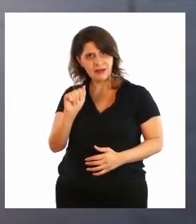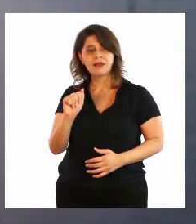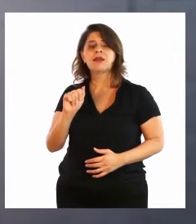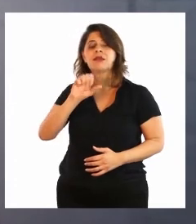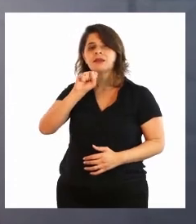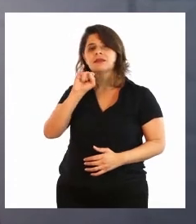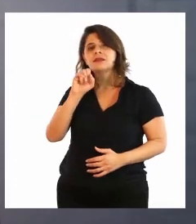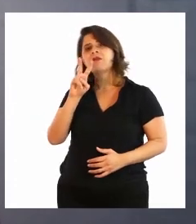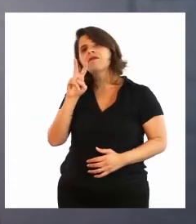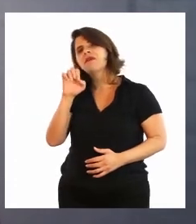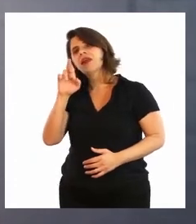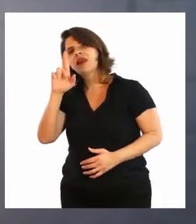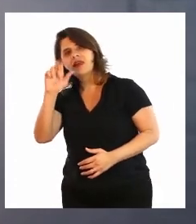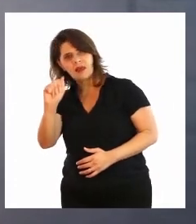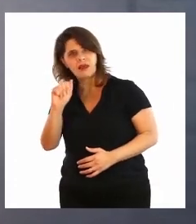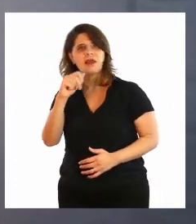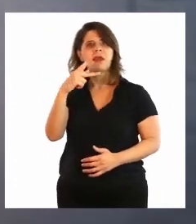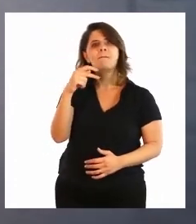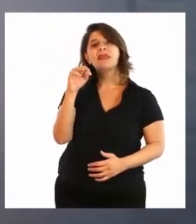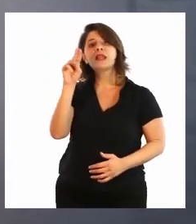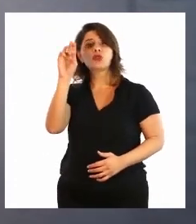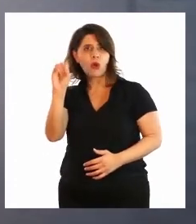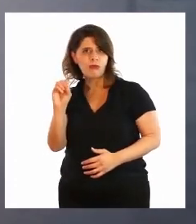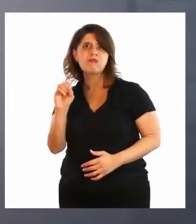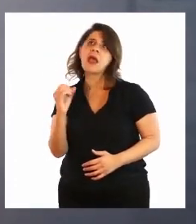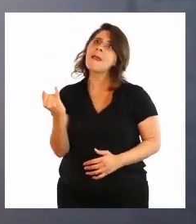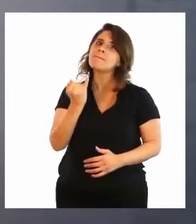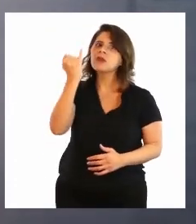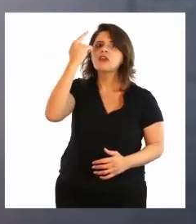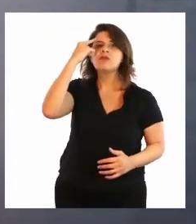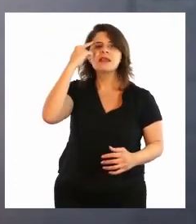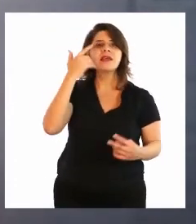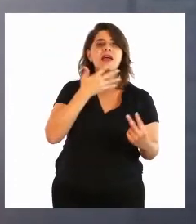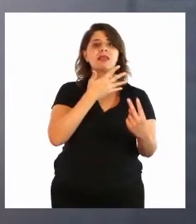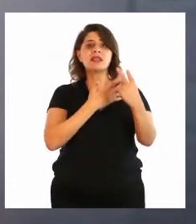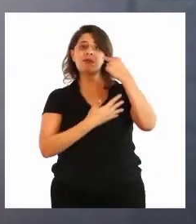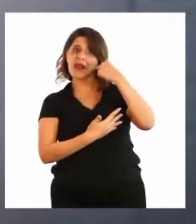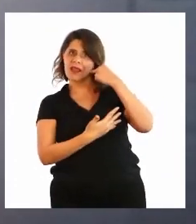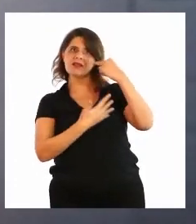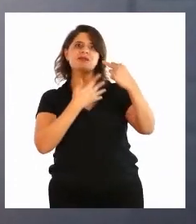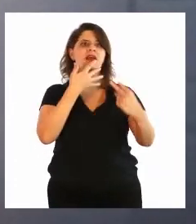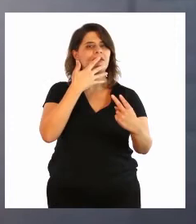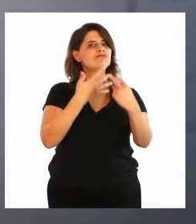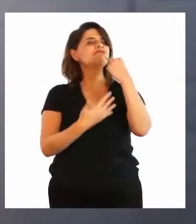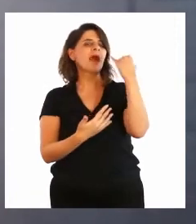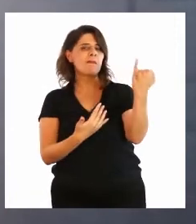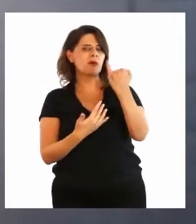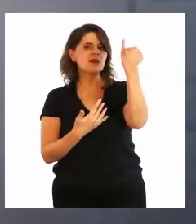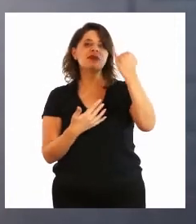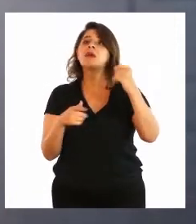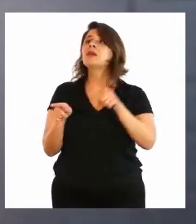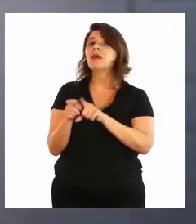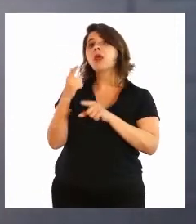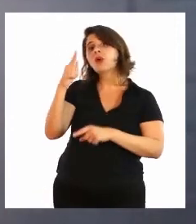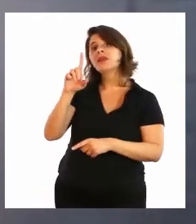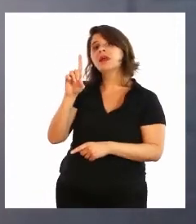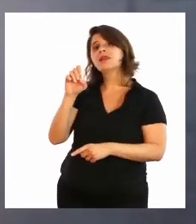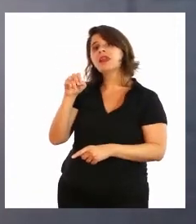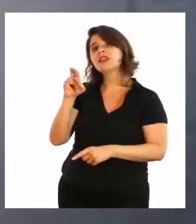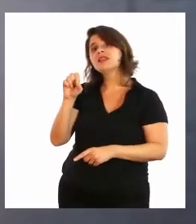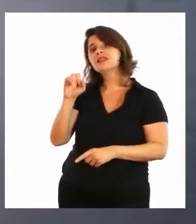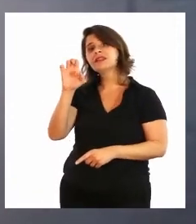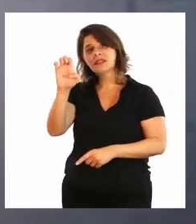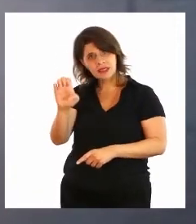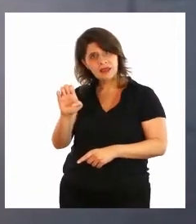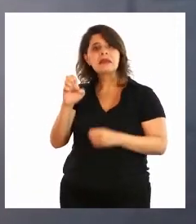da transparência. A Denise Ferreira da Silva fala do eu transparente do Ocidente também. Imagino que